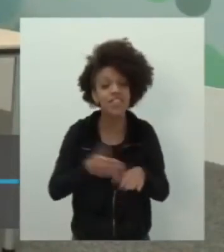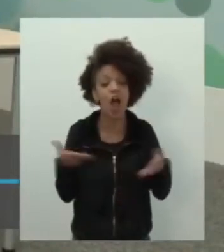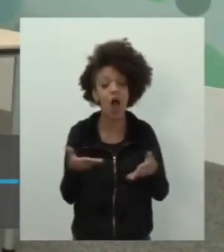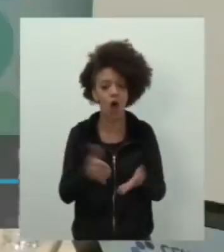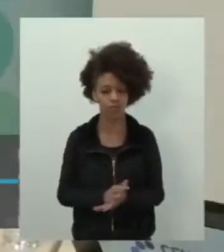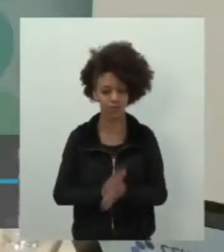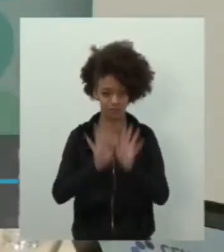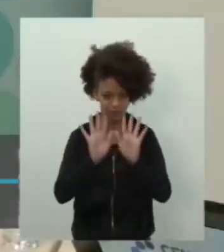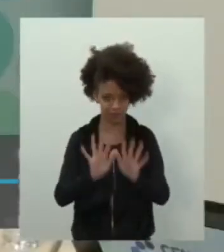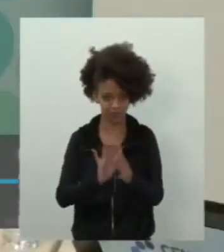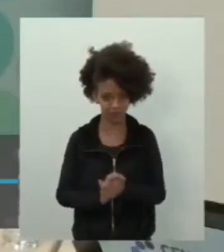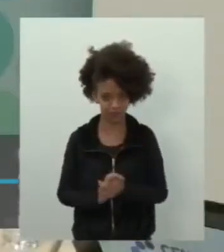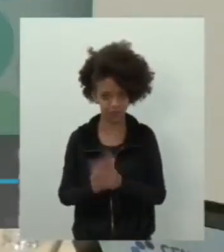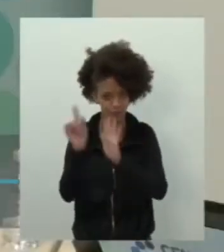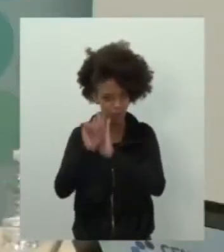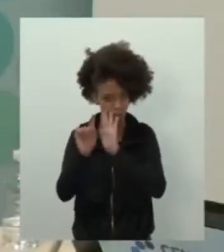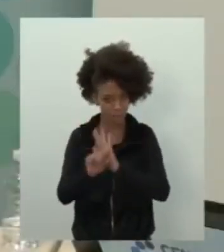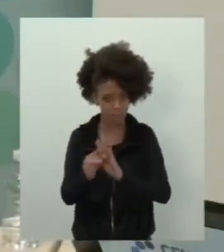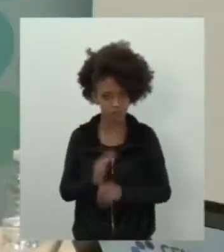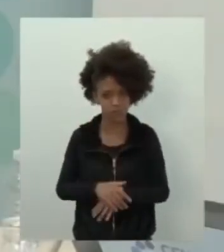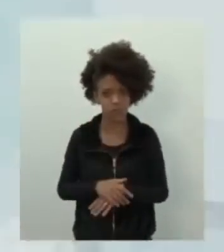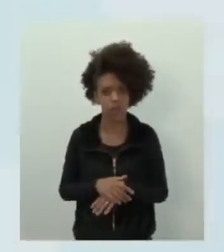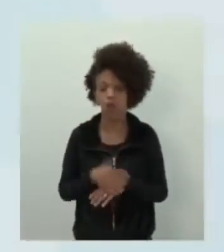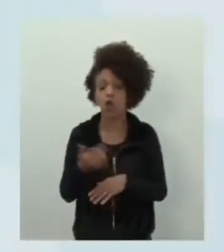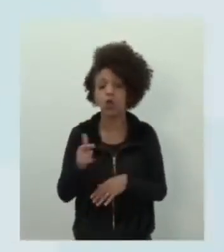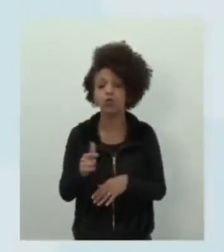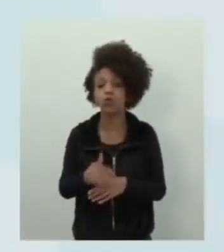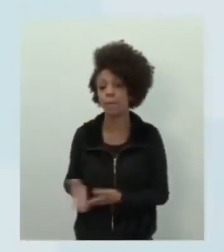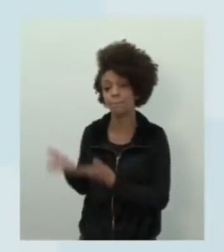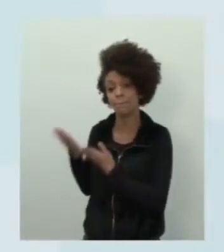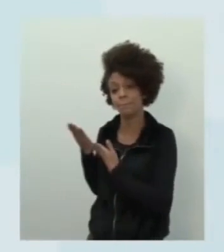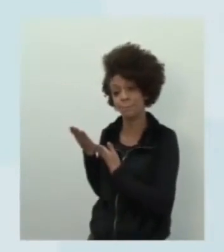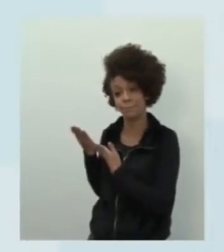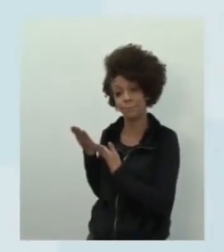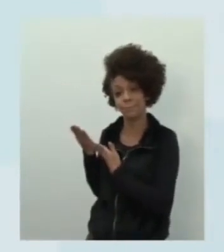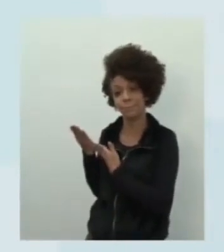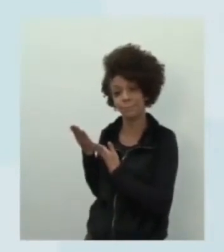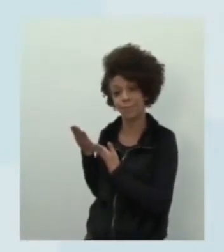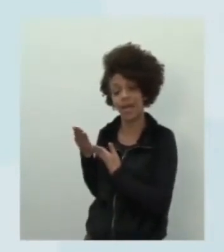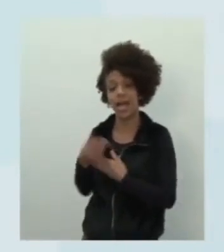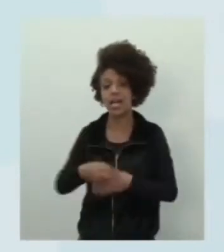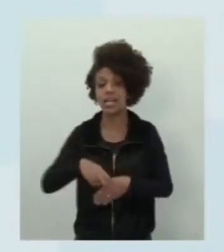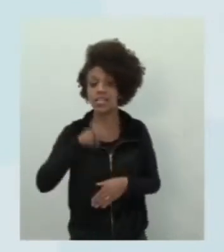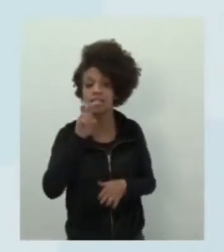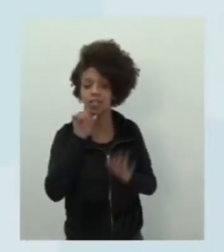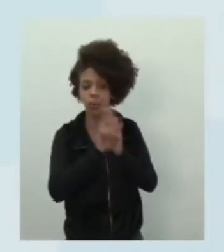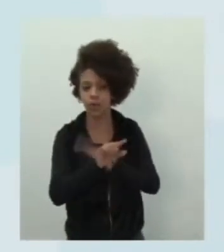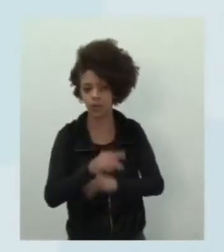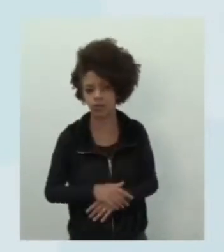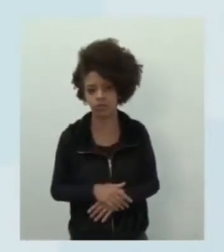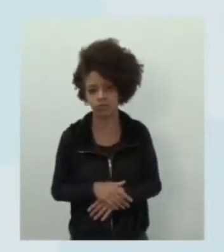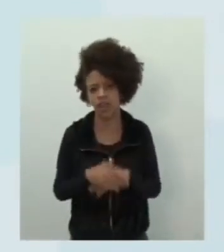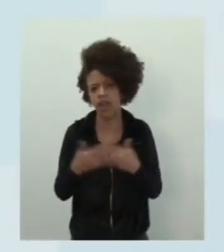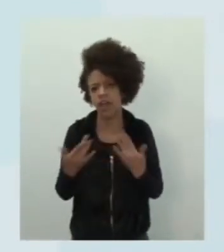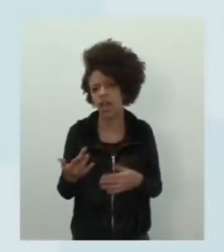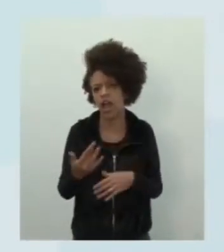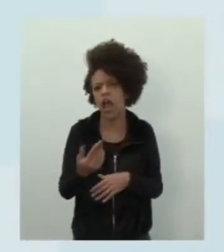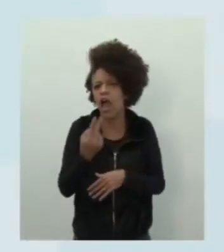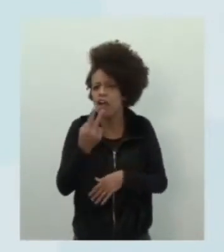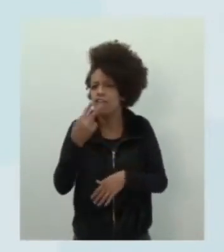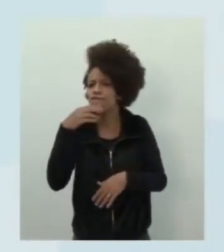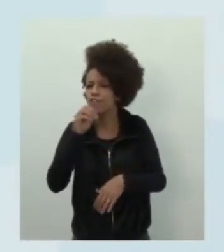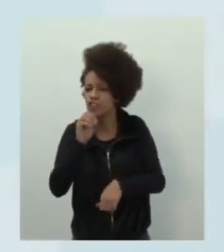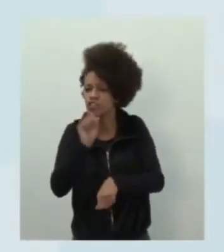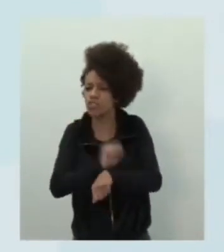Olha só, o quiz é assim, não vai ter a pontuação, você organiza com vocês. Eu vou passar para vocês 5 questões e vou dar coisa de 20 segundinhos,